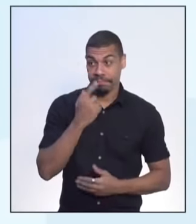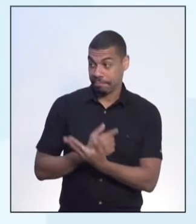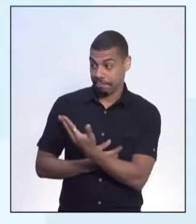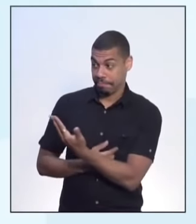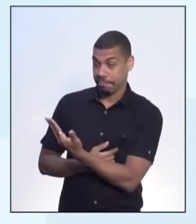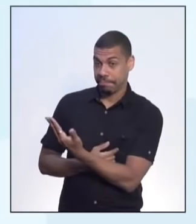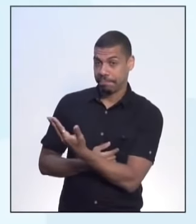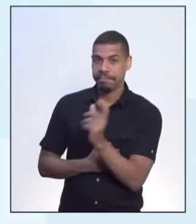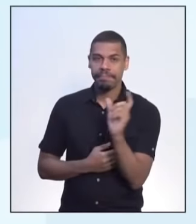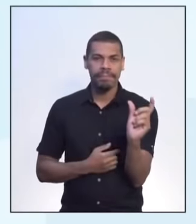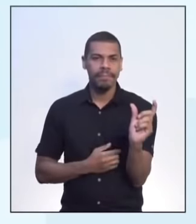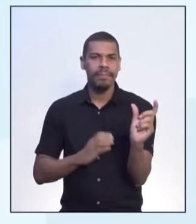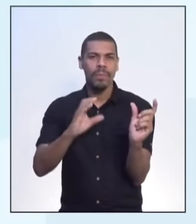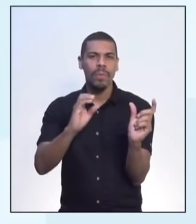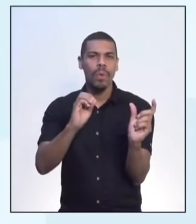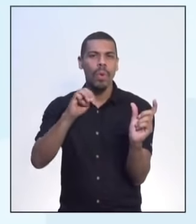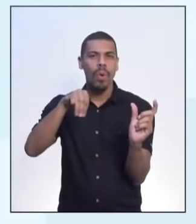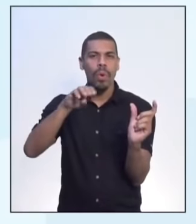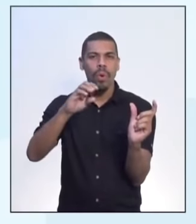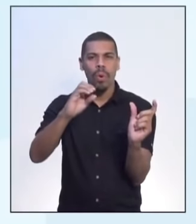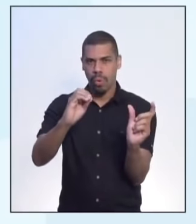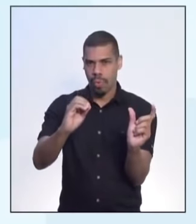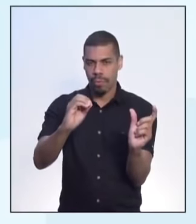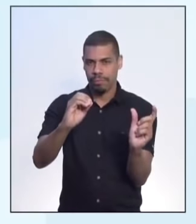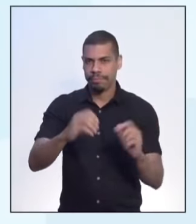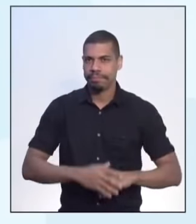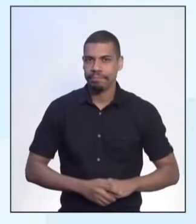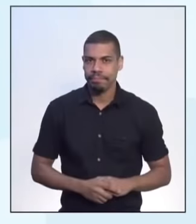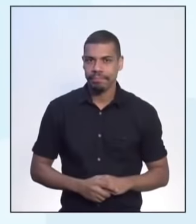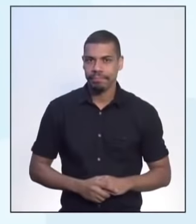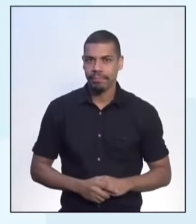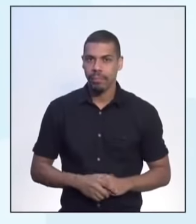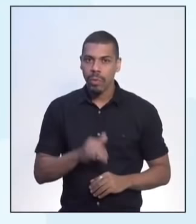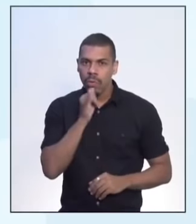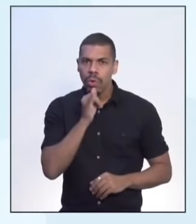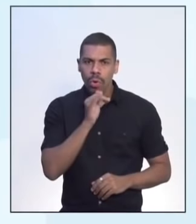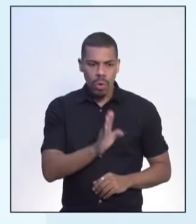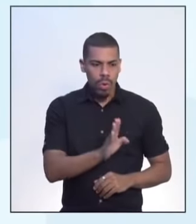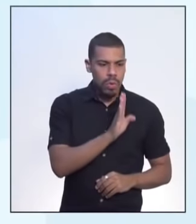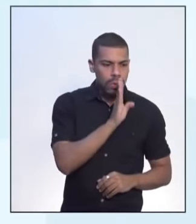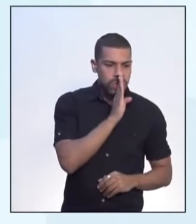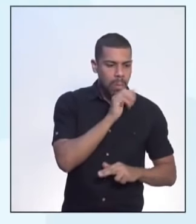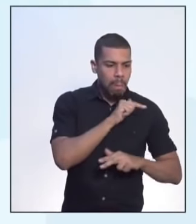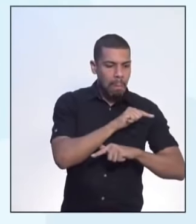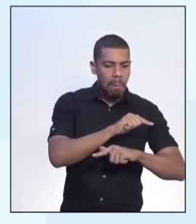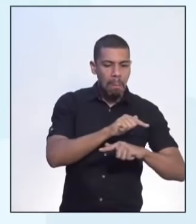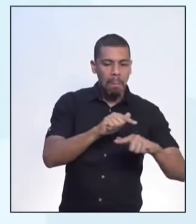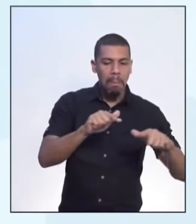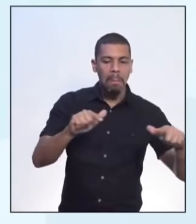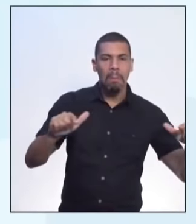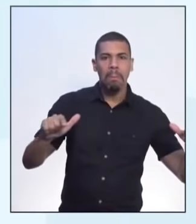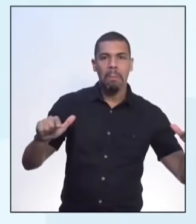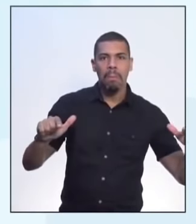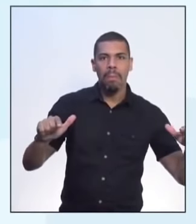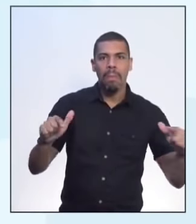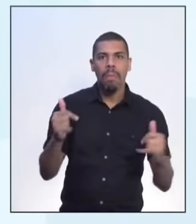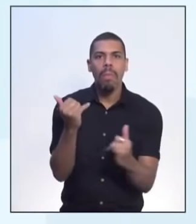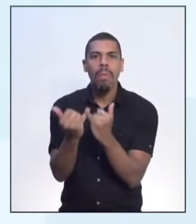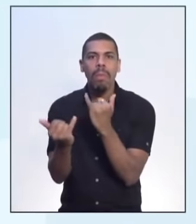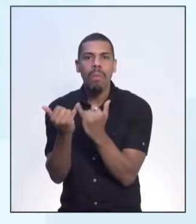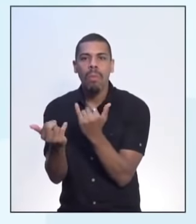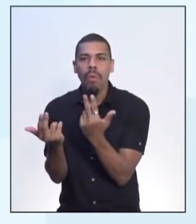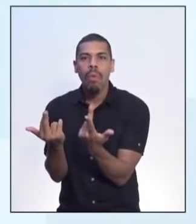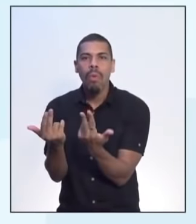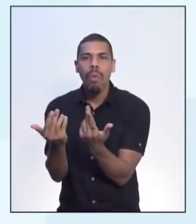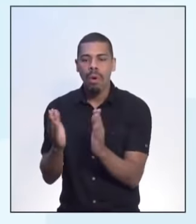comparação, porque nós temos o termo como. Então, ele comparou o silêncio que estava lá na torcida, lá no jogo, como